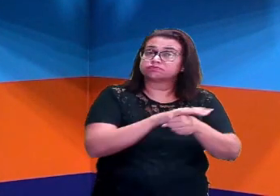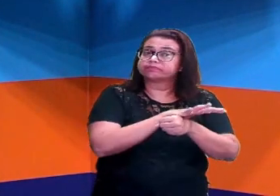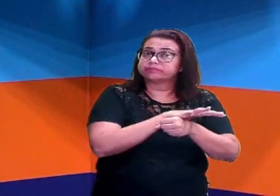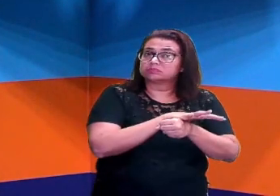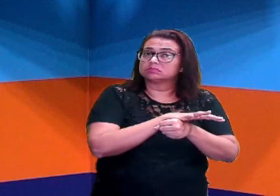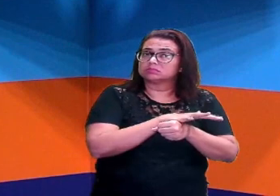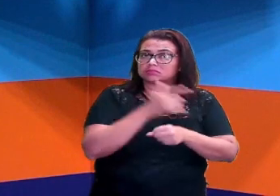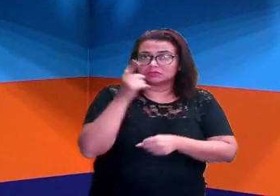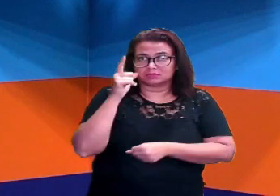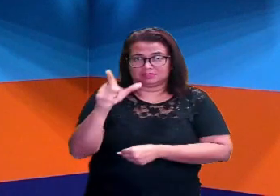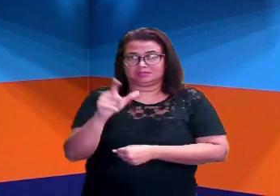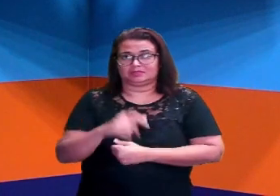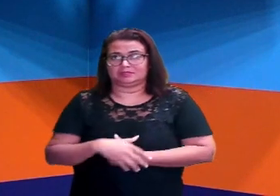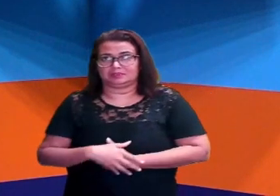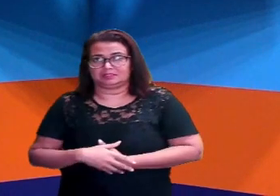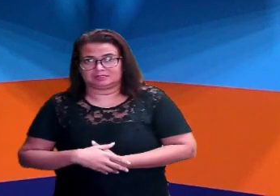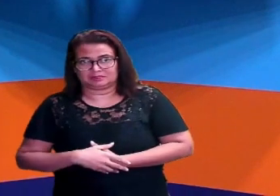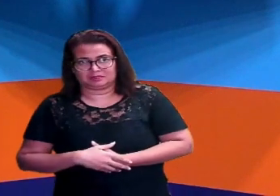de um